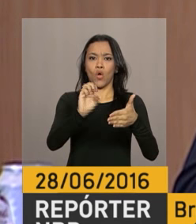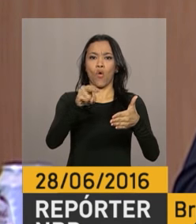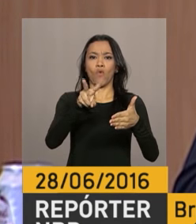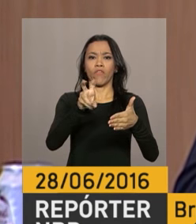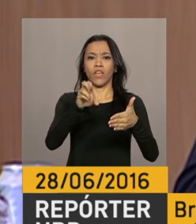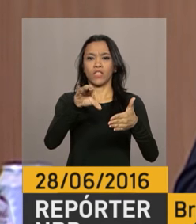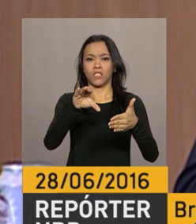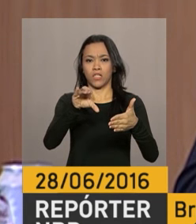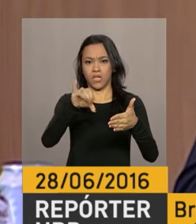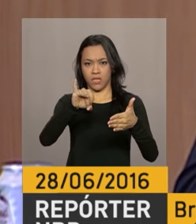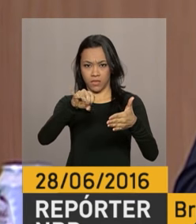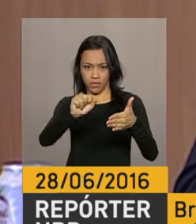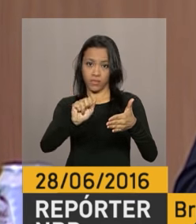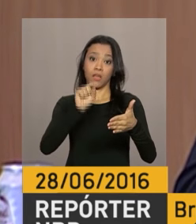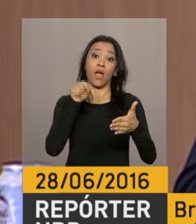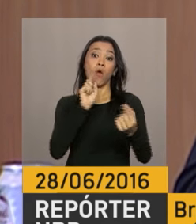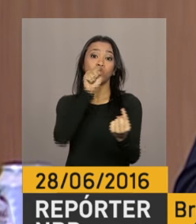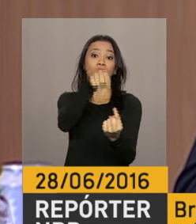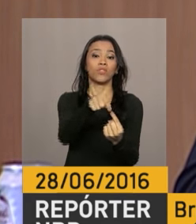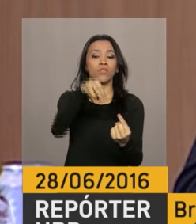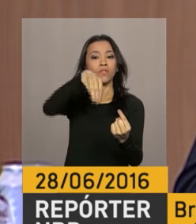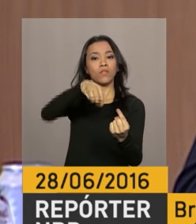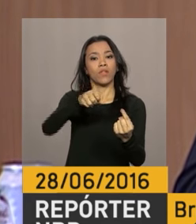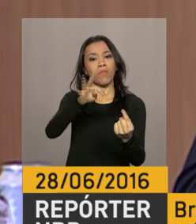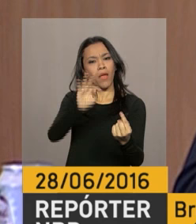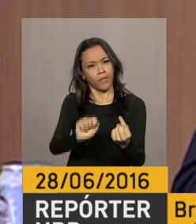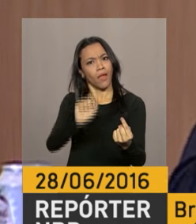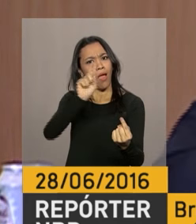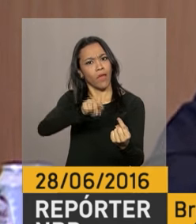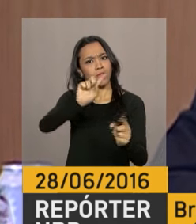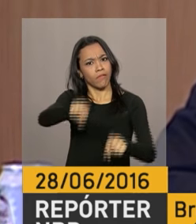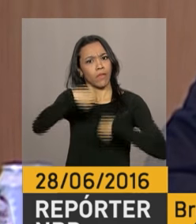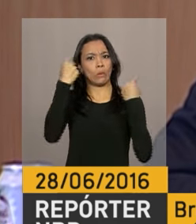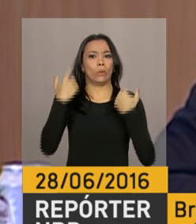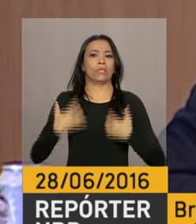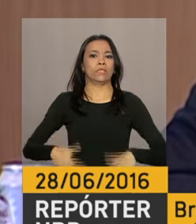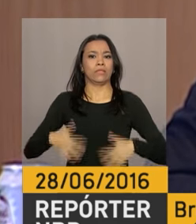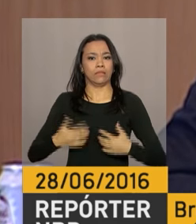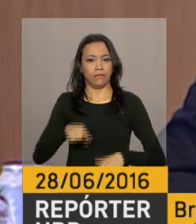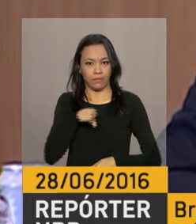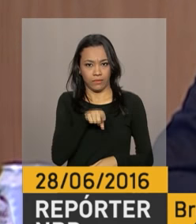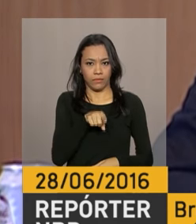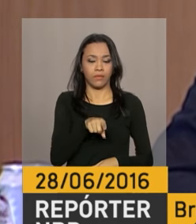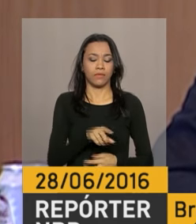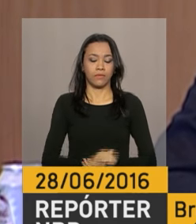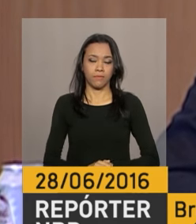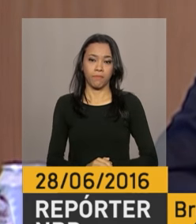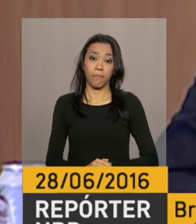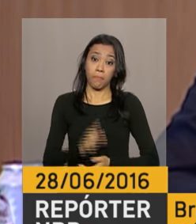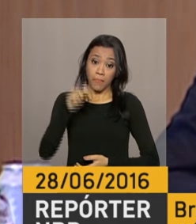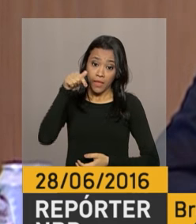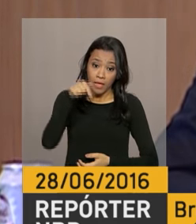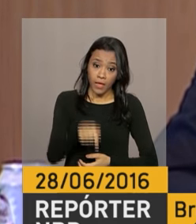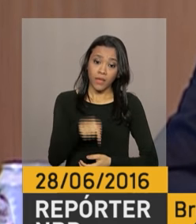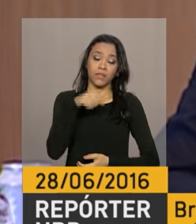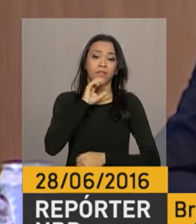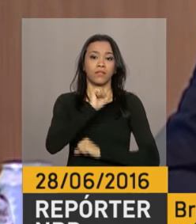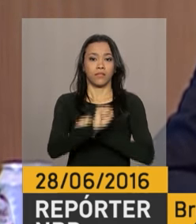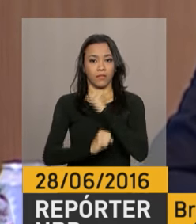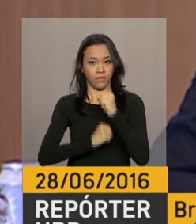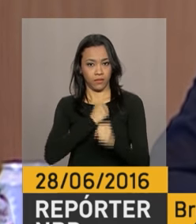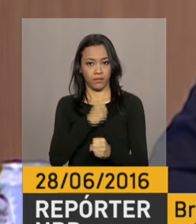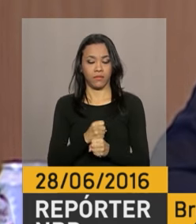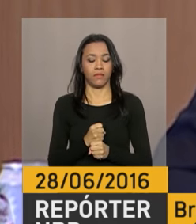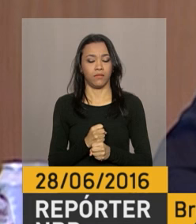meta seja, ao mesmo tempo, desafiadora e crível. Esses eram os três